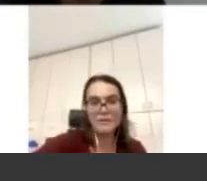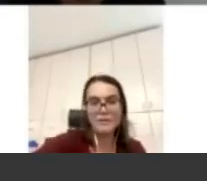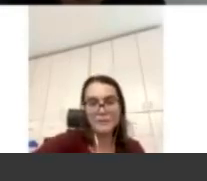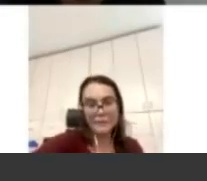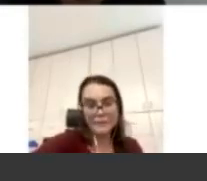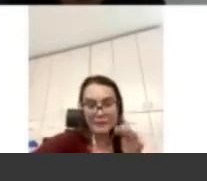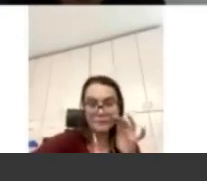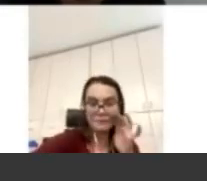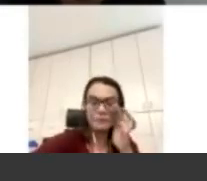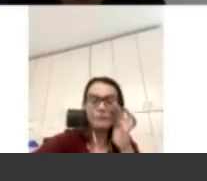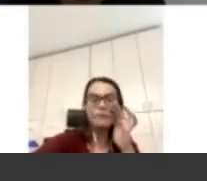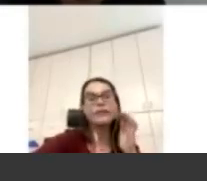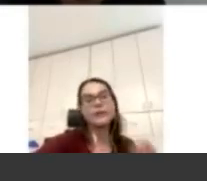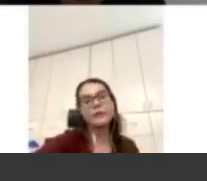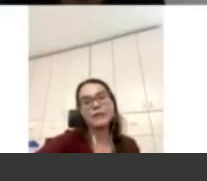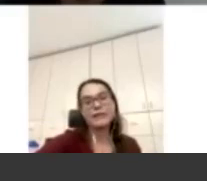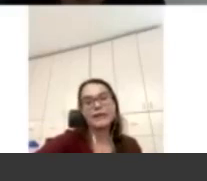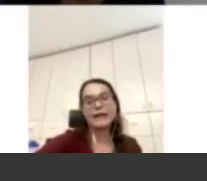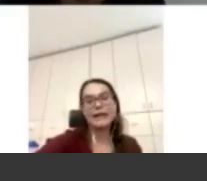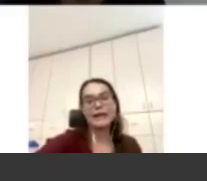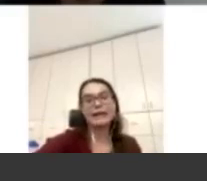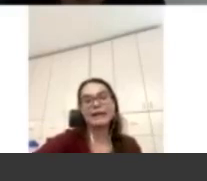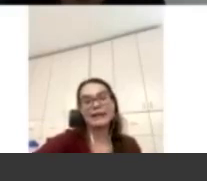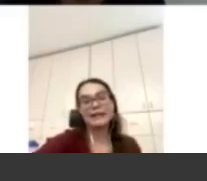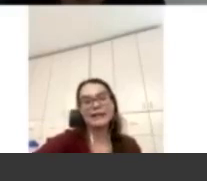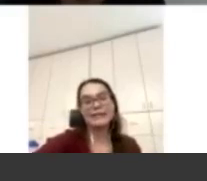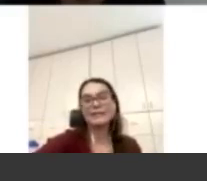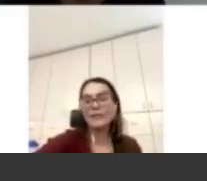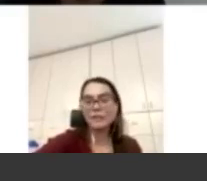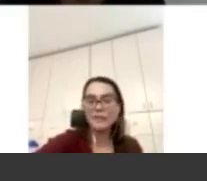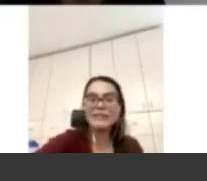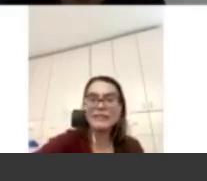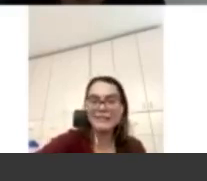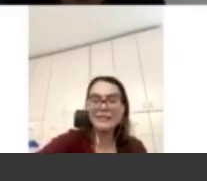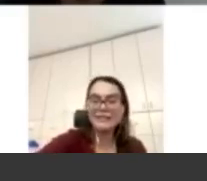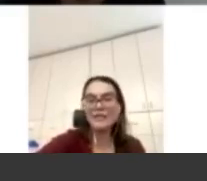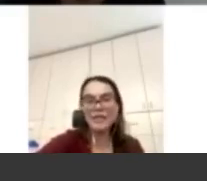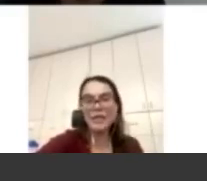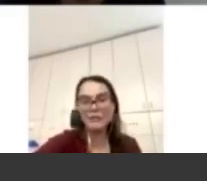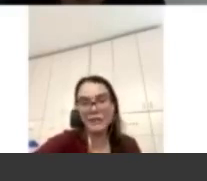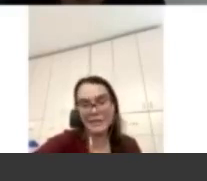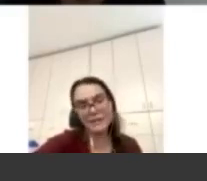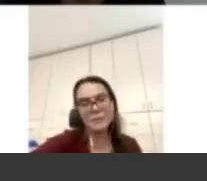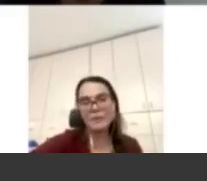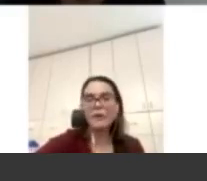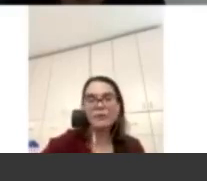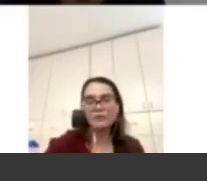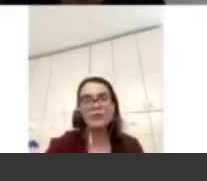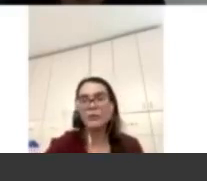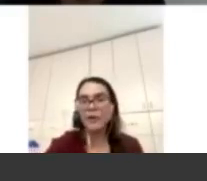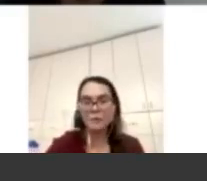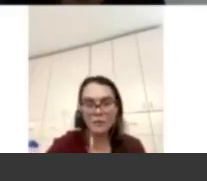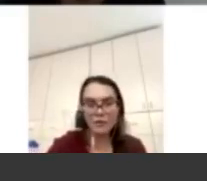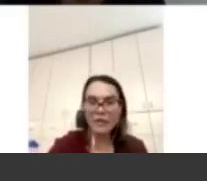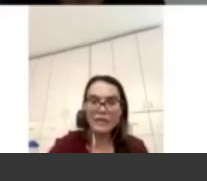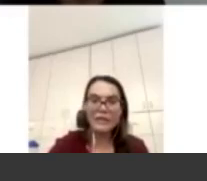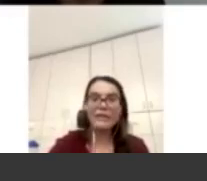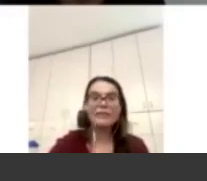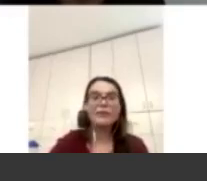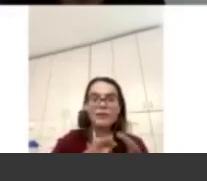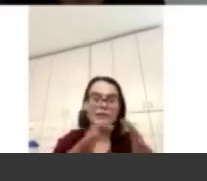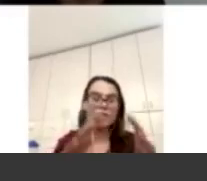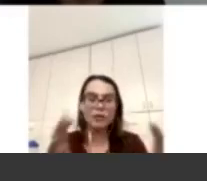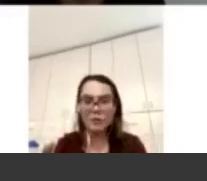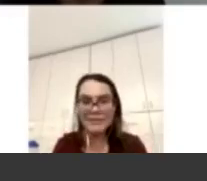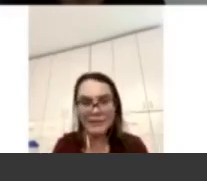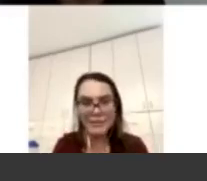dos casos. Então, ela utiliza essa estratégia de gamificação, como se fosse um RPG.